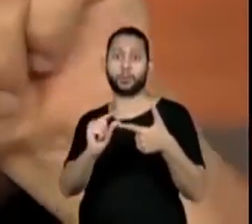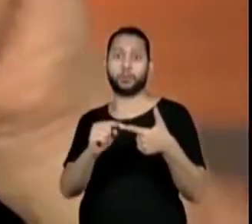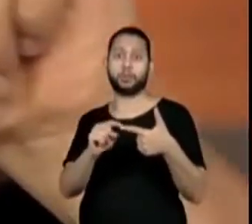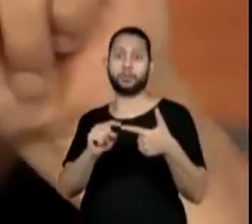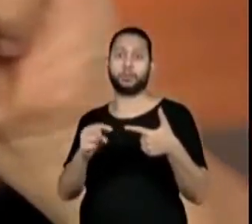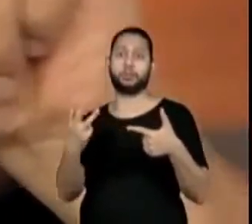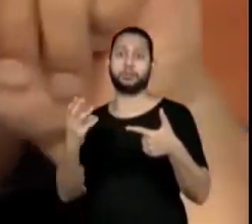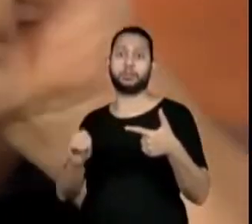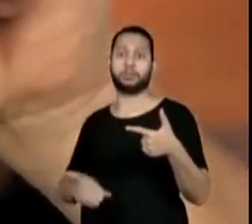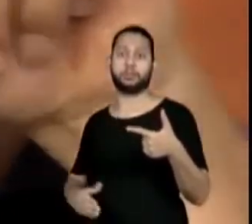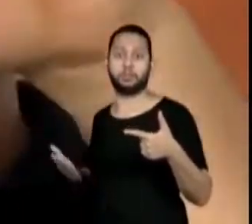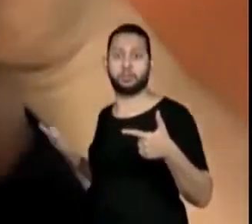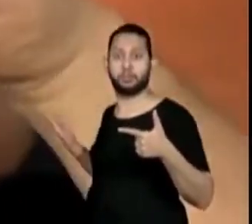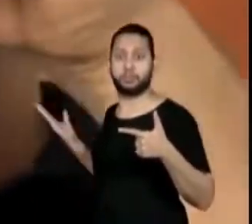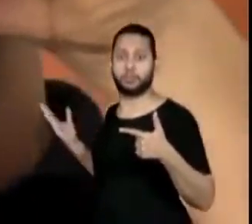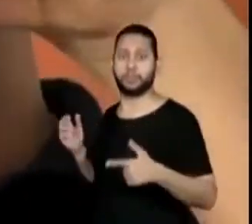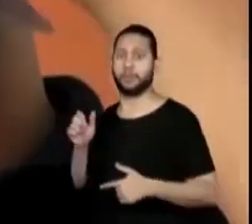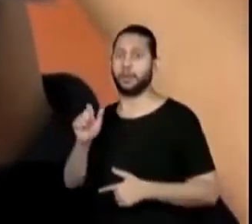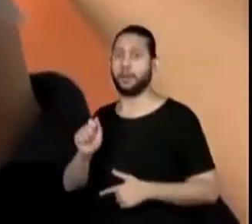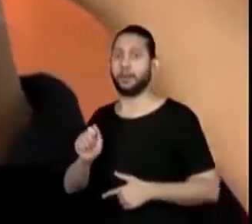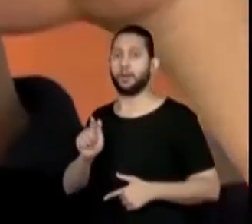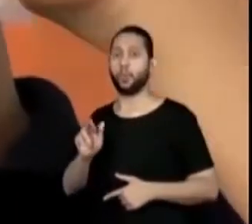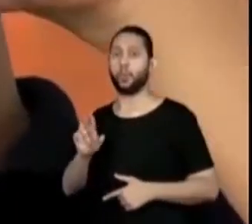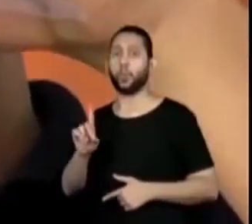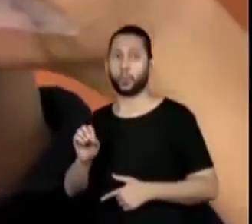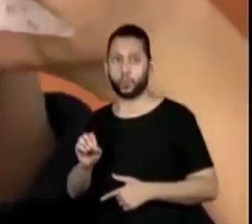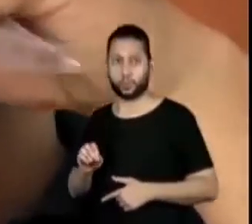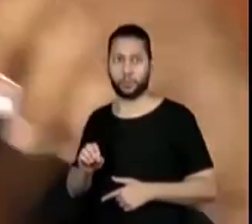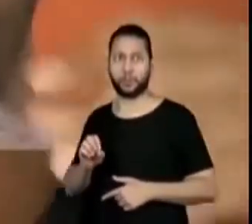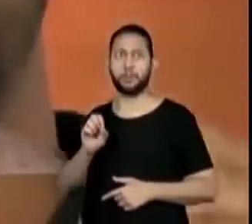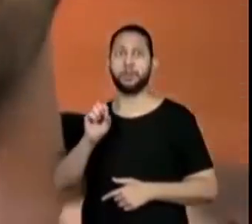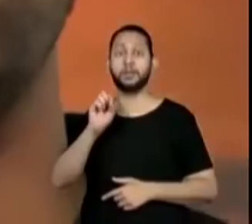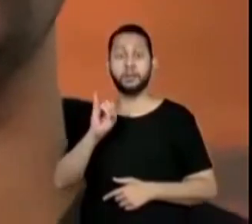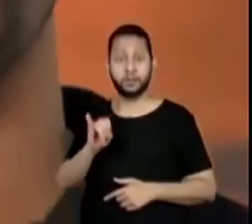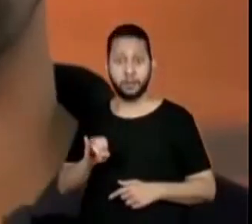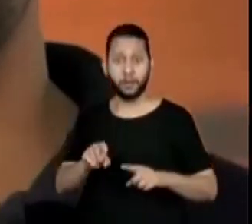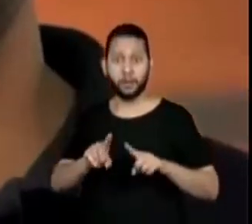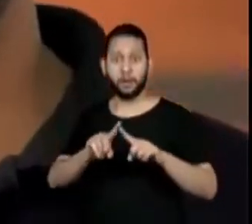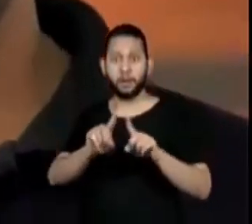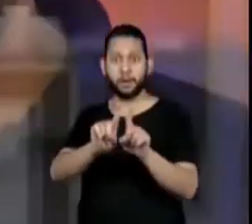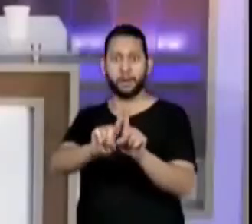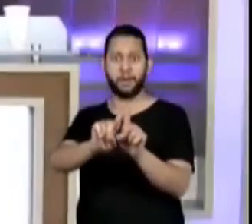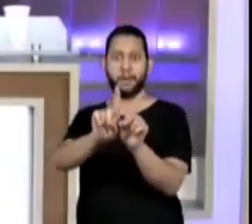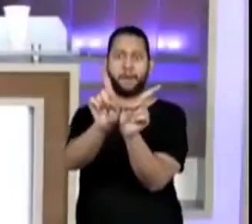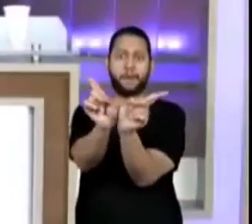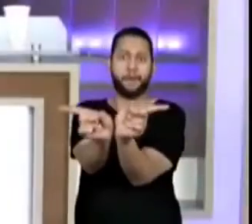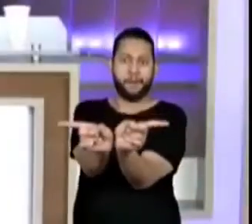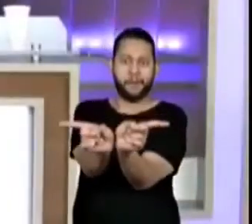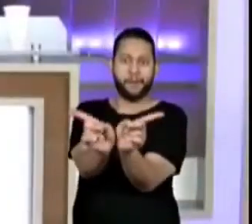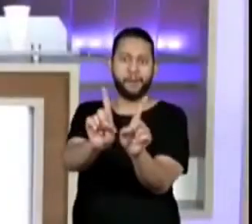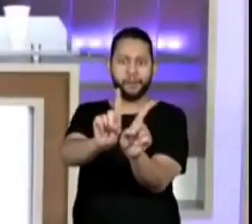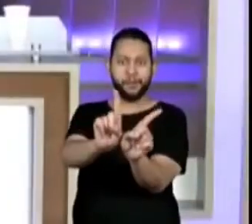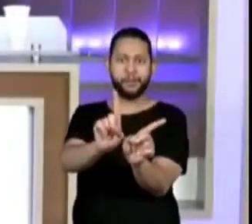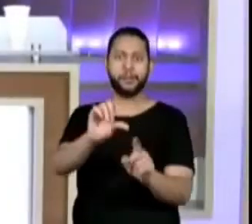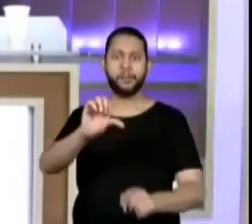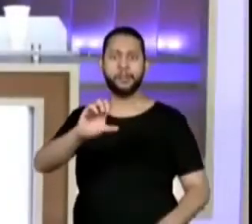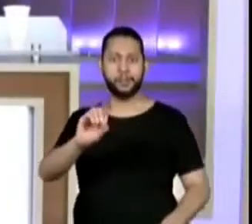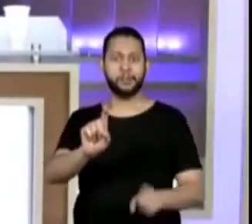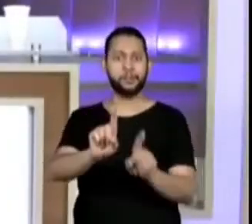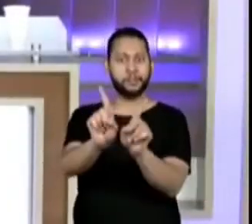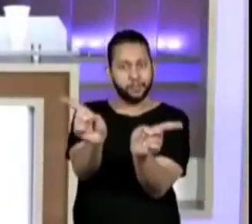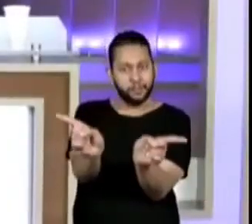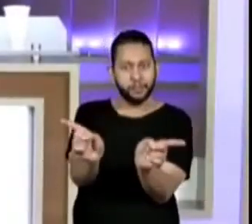um ângulo agudo. E os ângulos mais abertos são chamados de ângulos obtusos, tá? Falei só